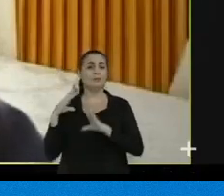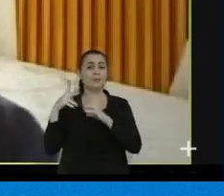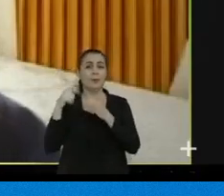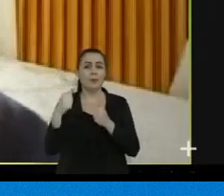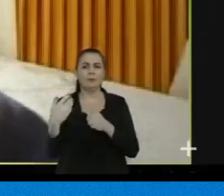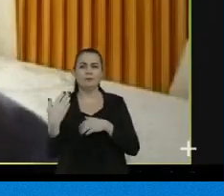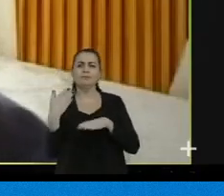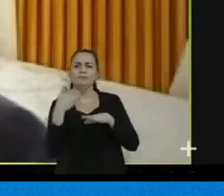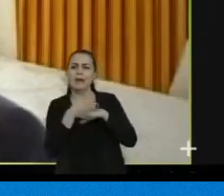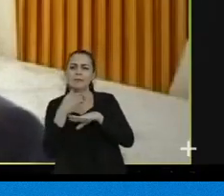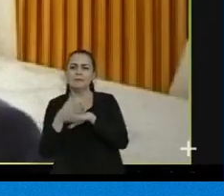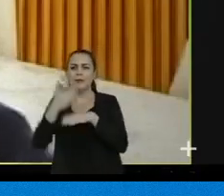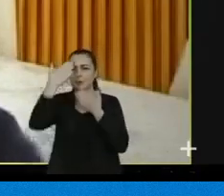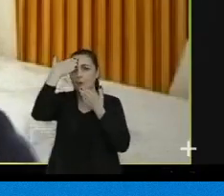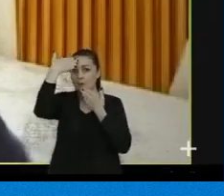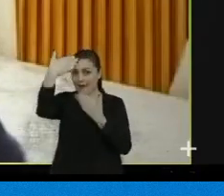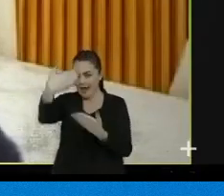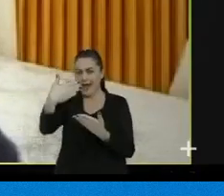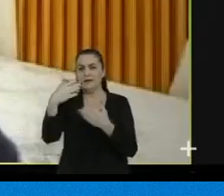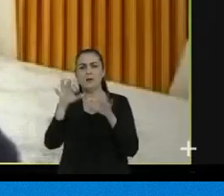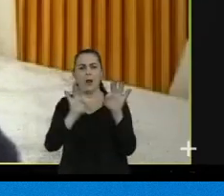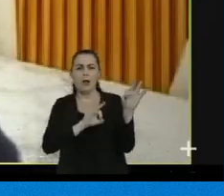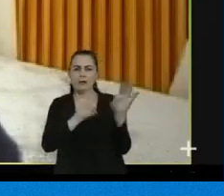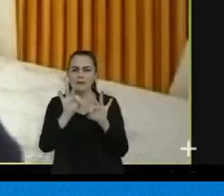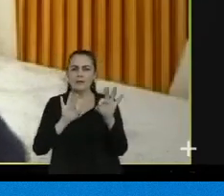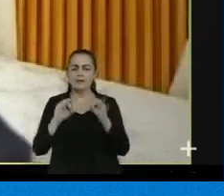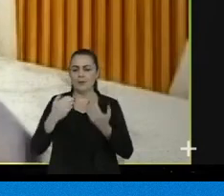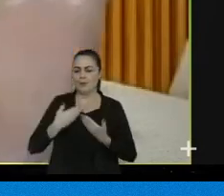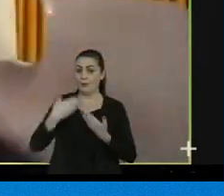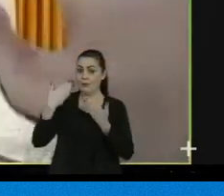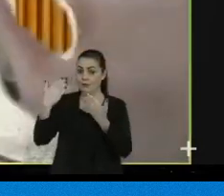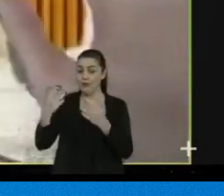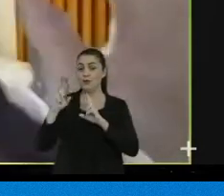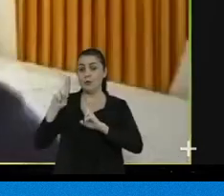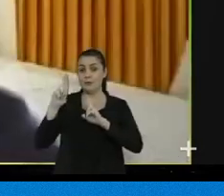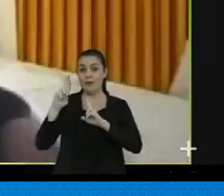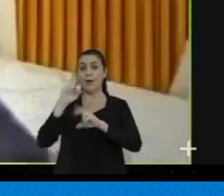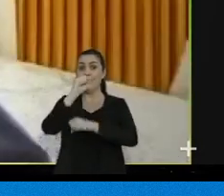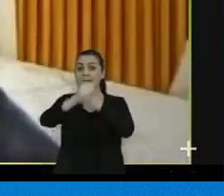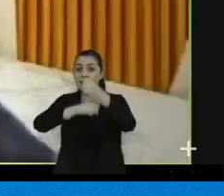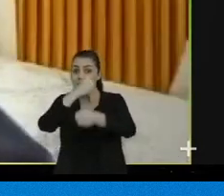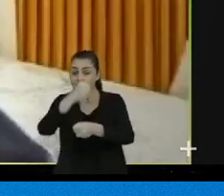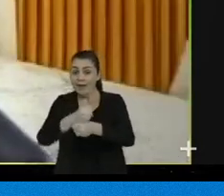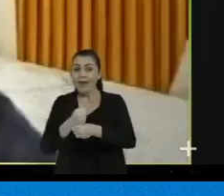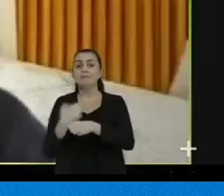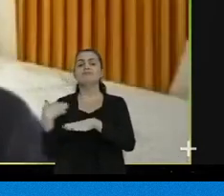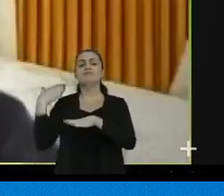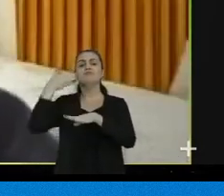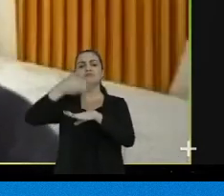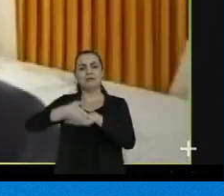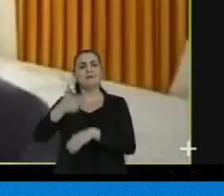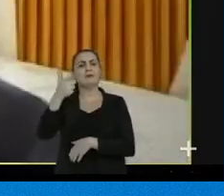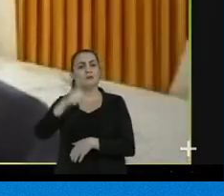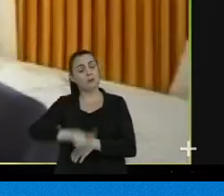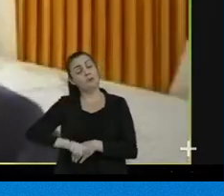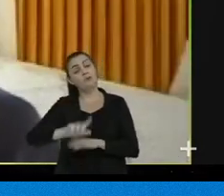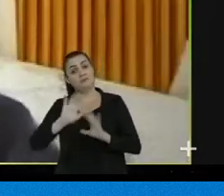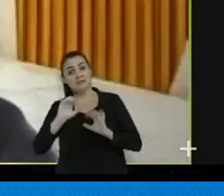pela organização, pelo convite. Eu espero estar aqui de novo no ano que vem com vocês. Quem sabe até no evento presencial. Vou adorar estar